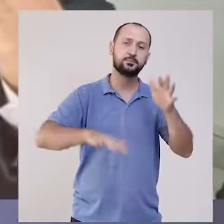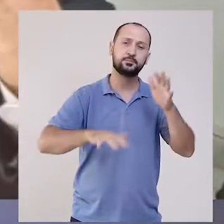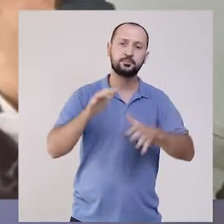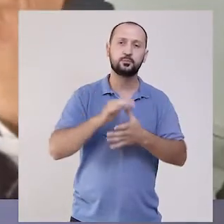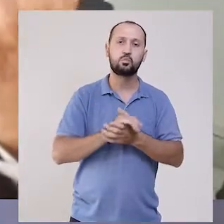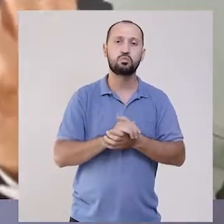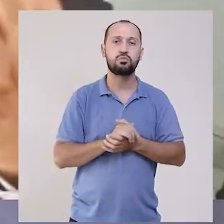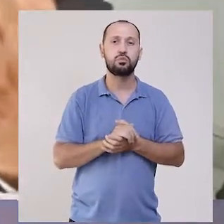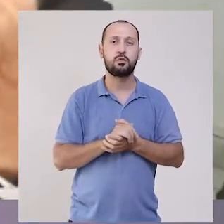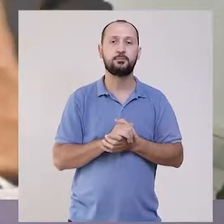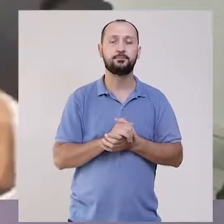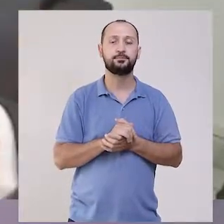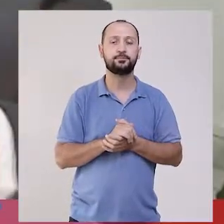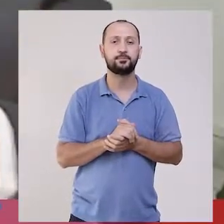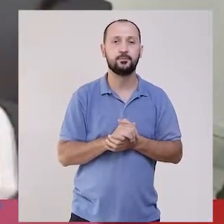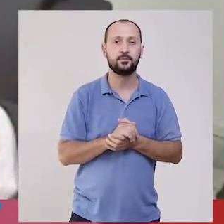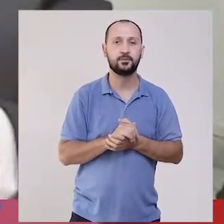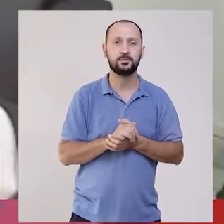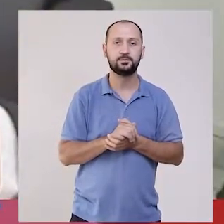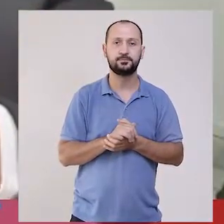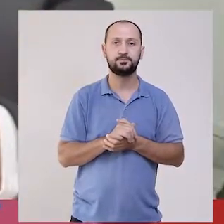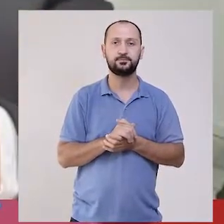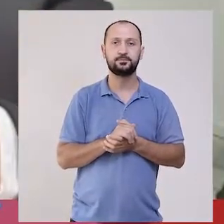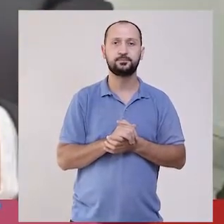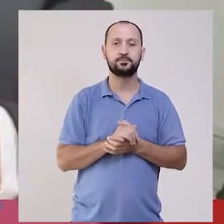metros, dando